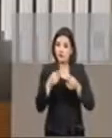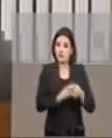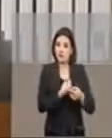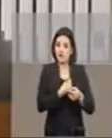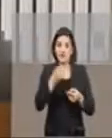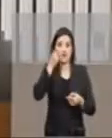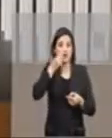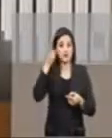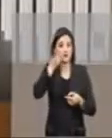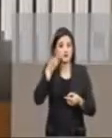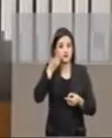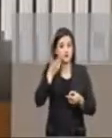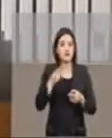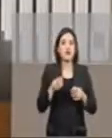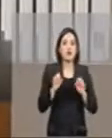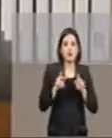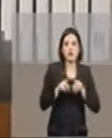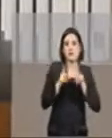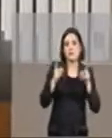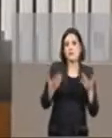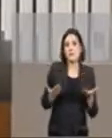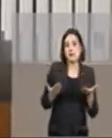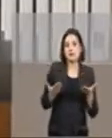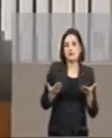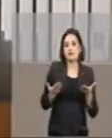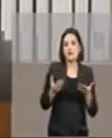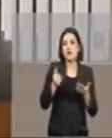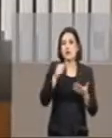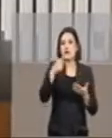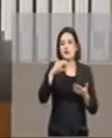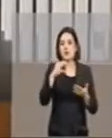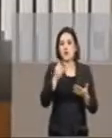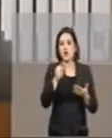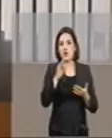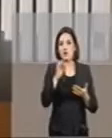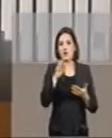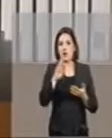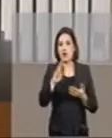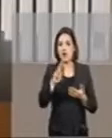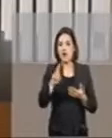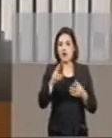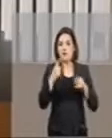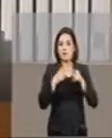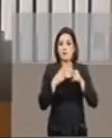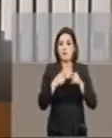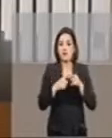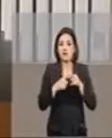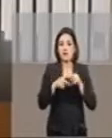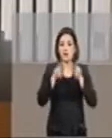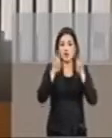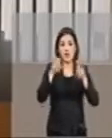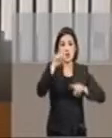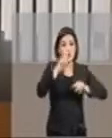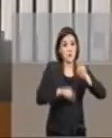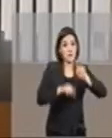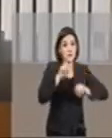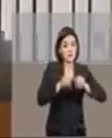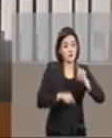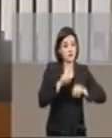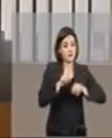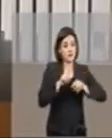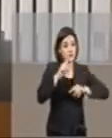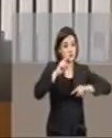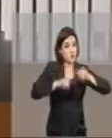especificamente à cautelar. Porque a cautelar é em relação aos equipamentos que foram apreendidos.